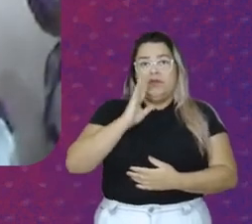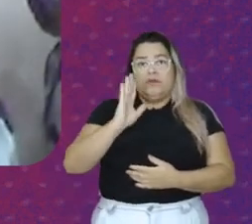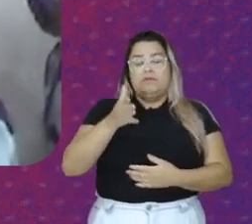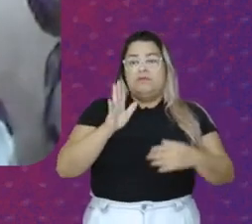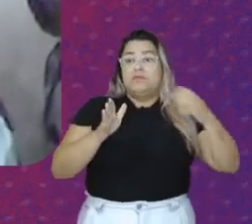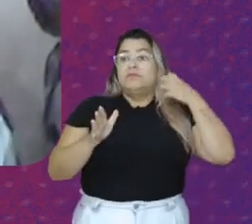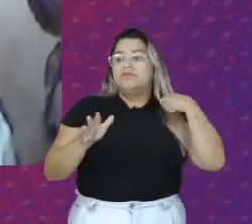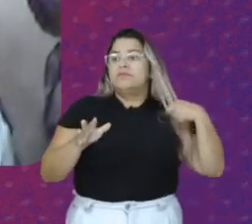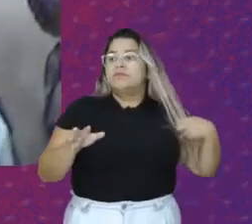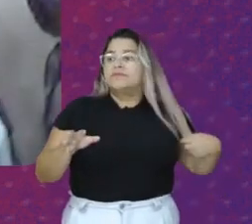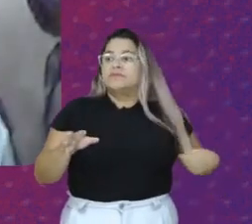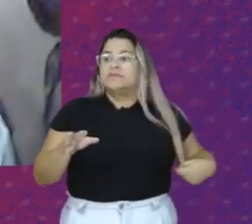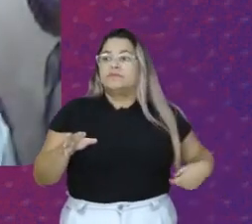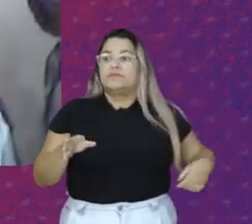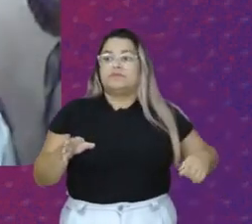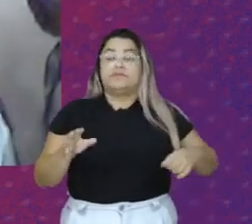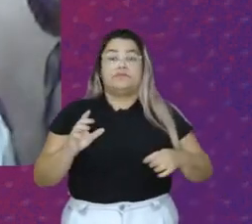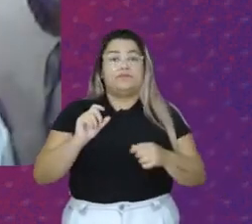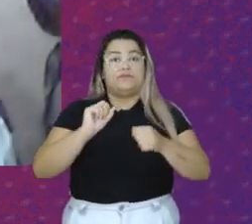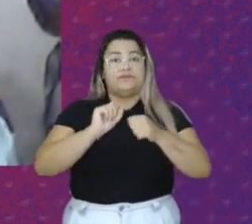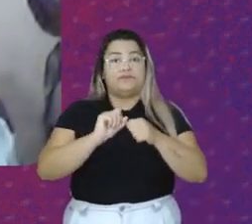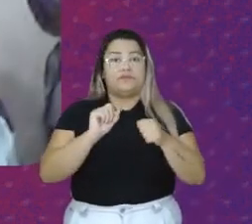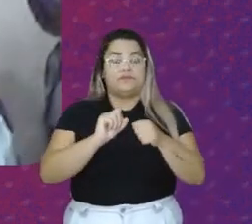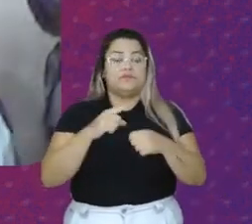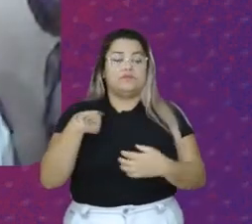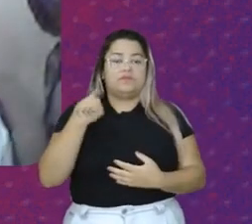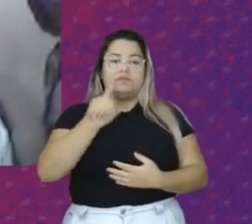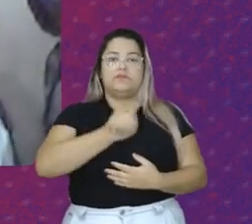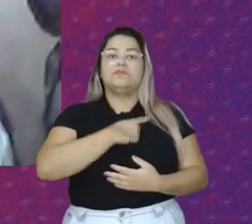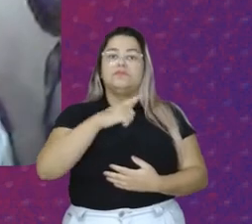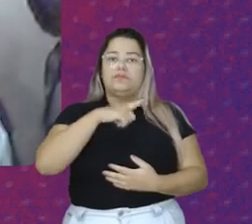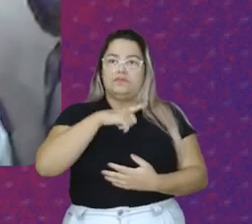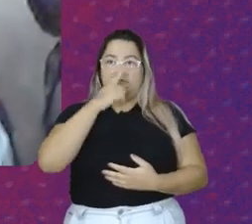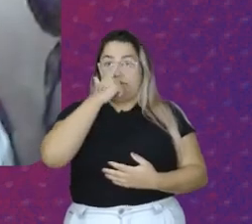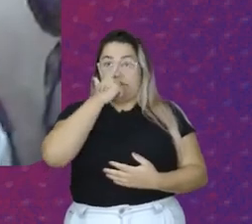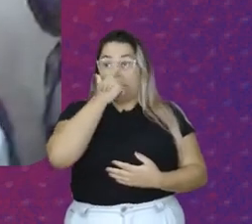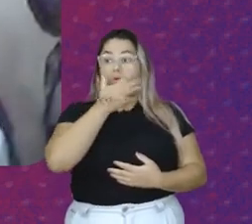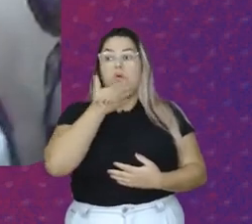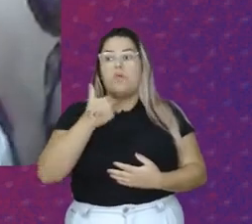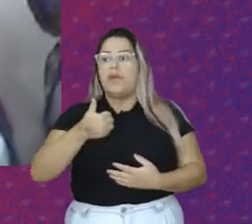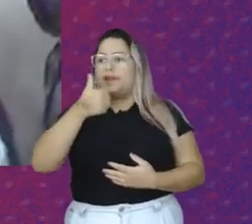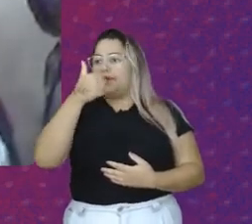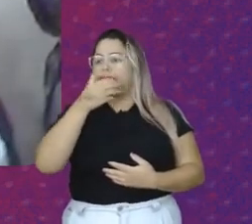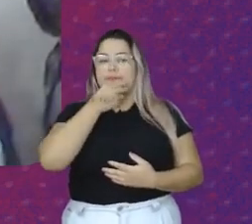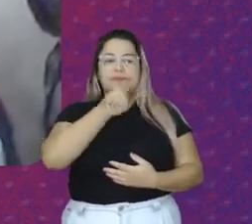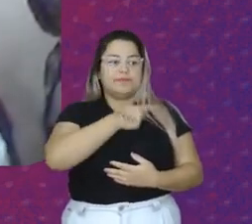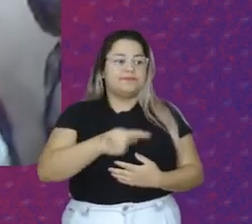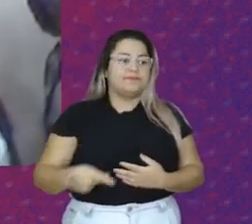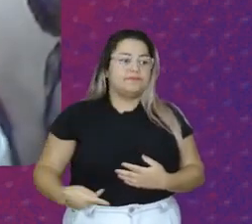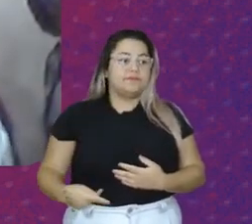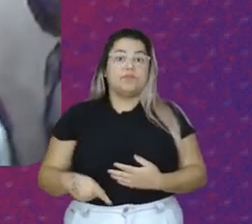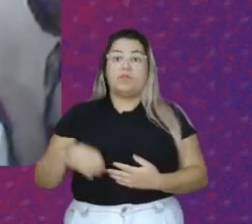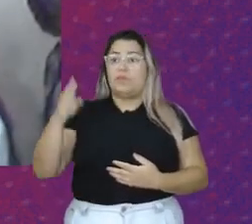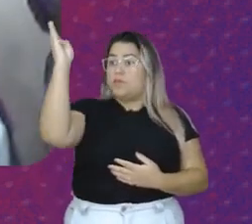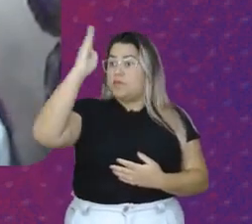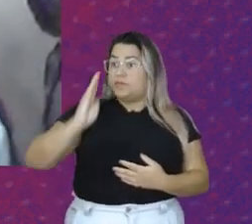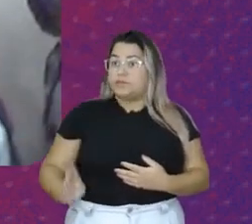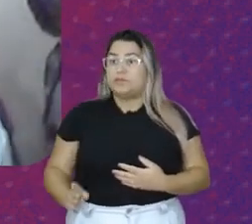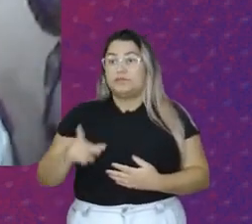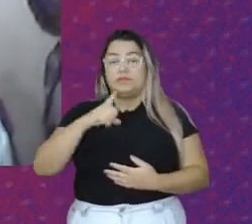reconhecemos, é lógico, de que nós temos o melhor presidente que essa nação já teve. E